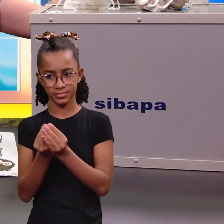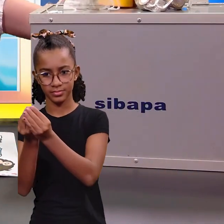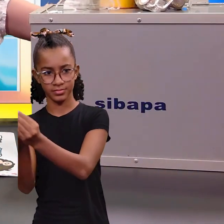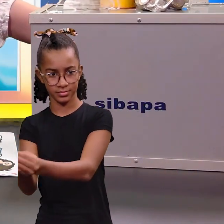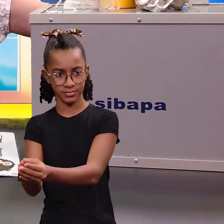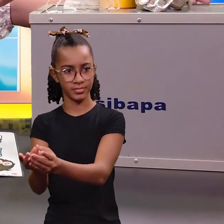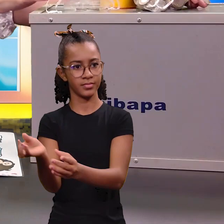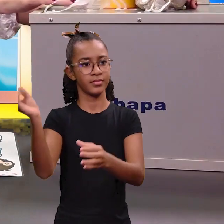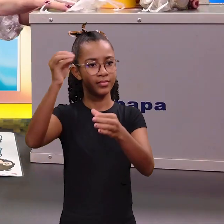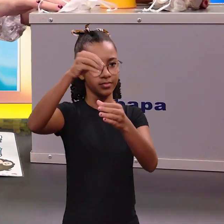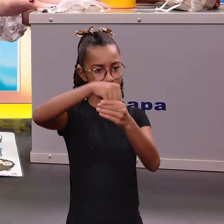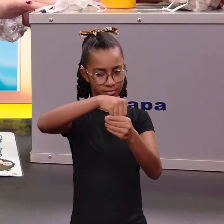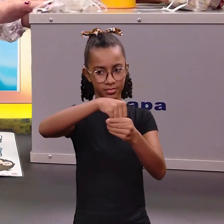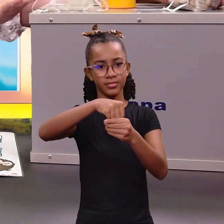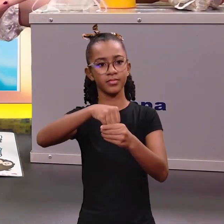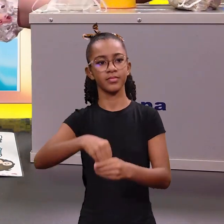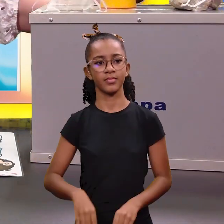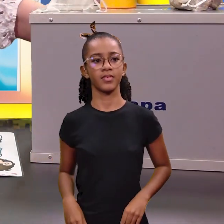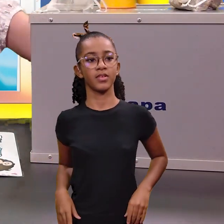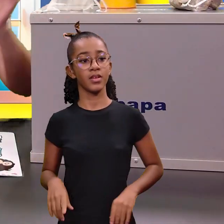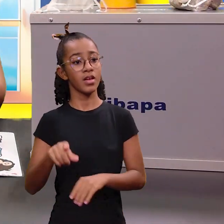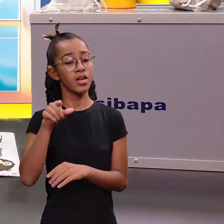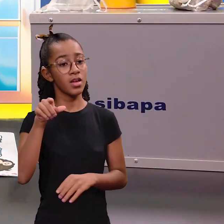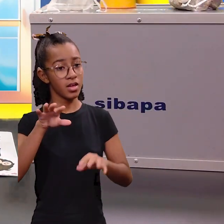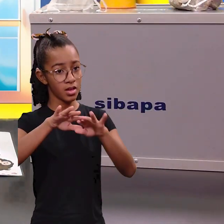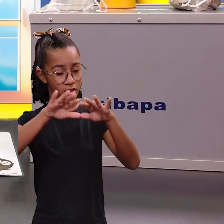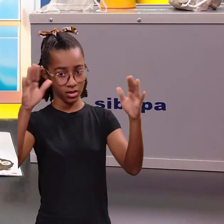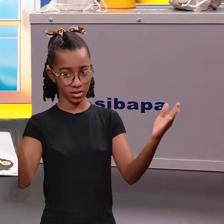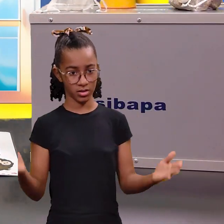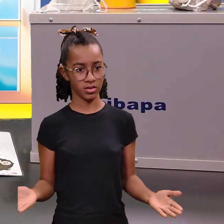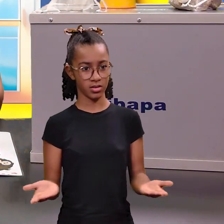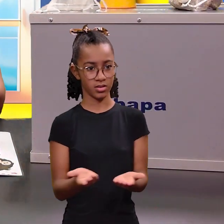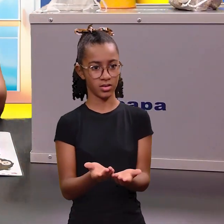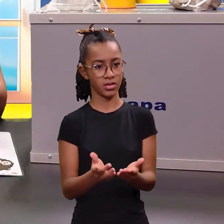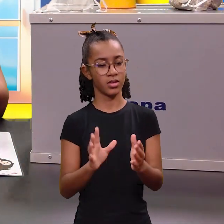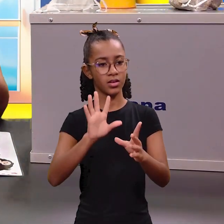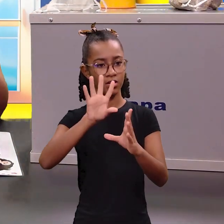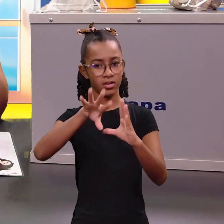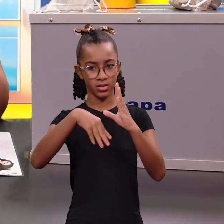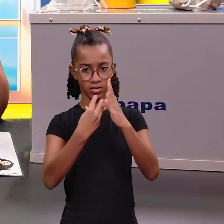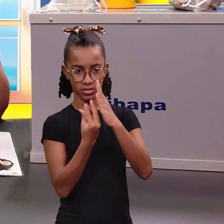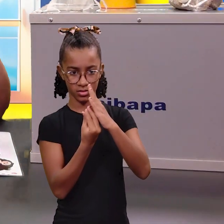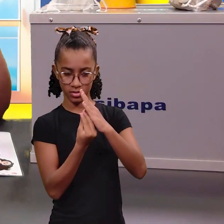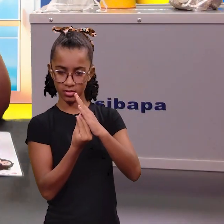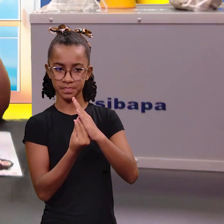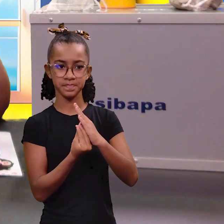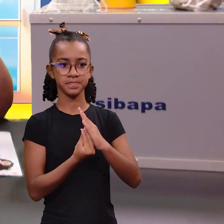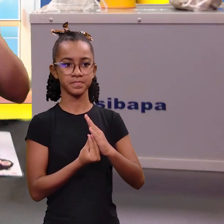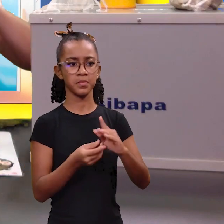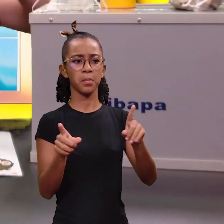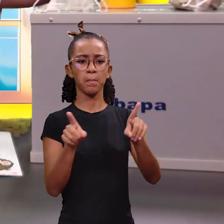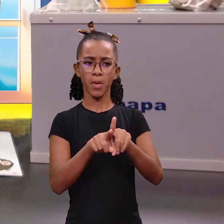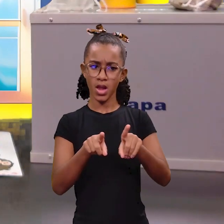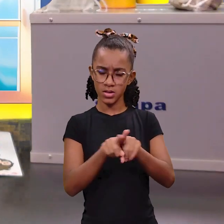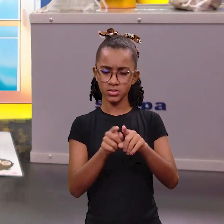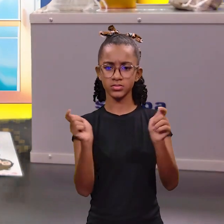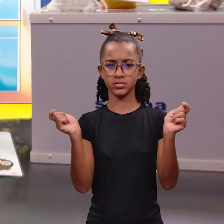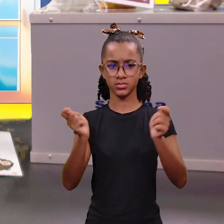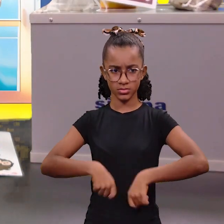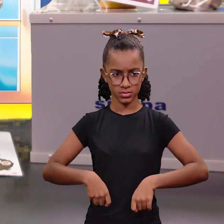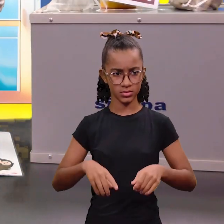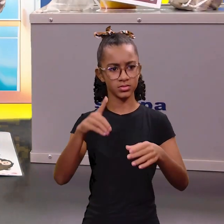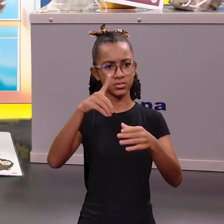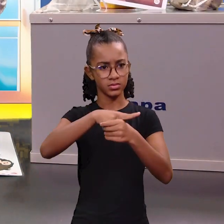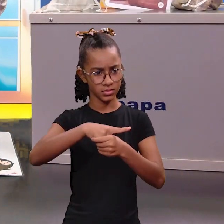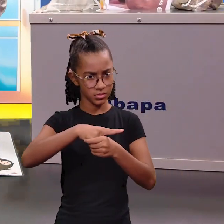colocar também no gasofilácio lá na igreja. Nós podemos dar também os nossos dízimos e servir a